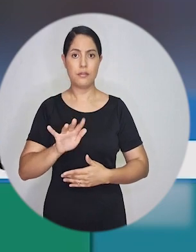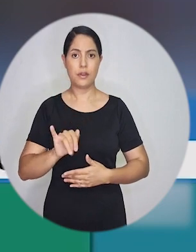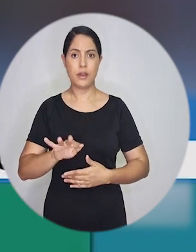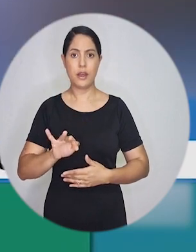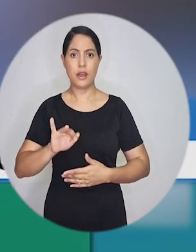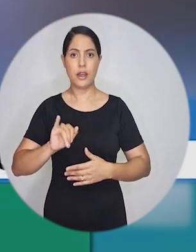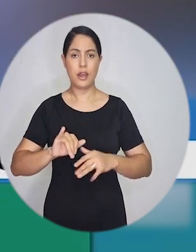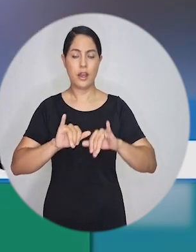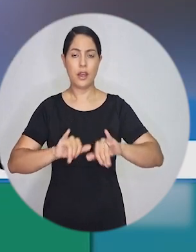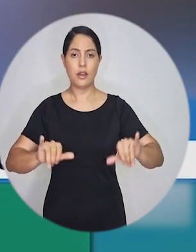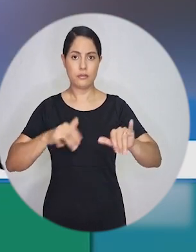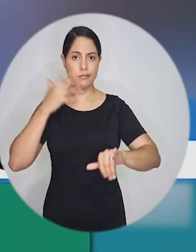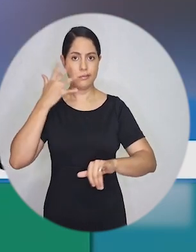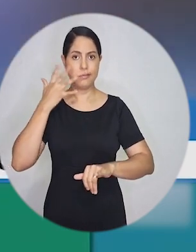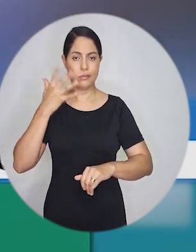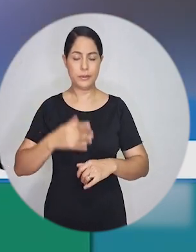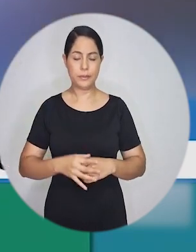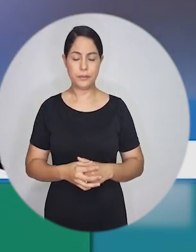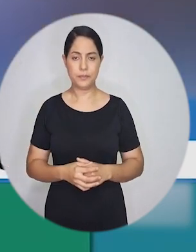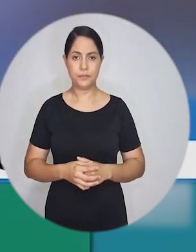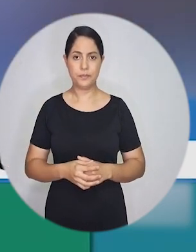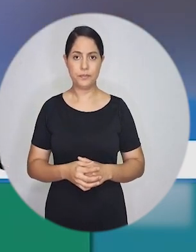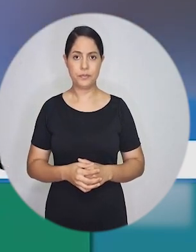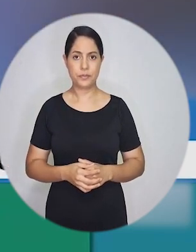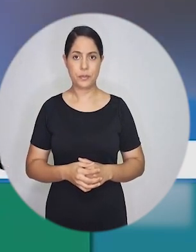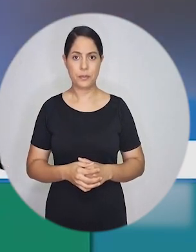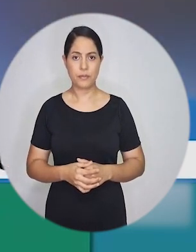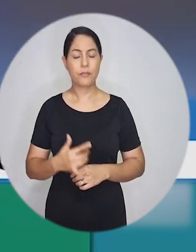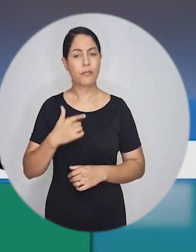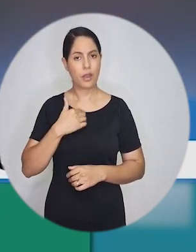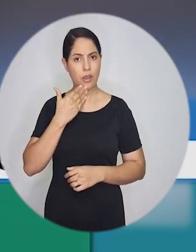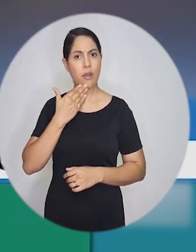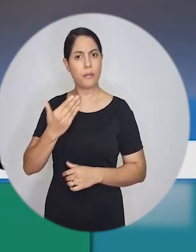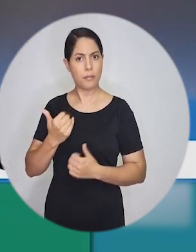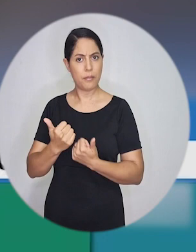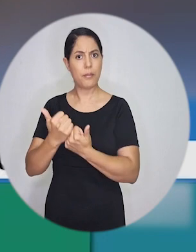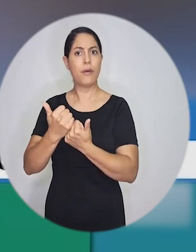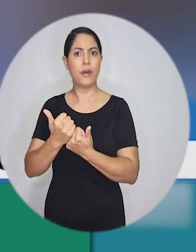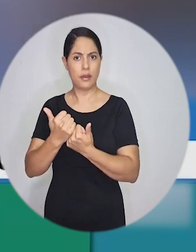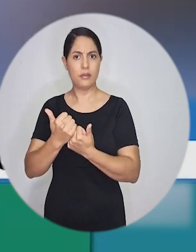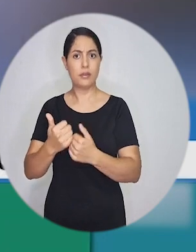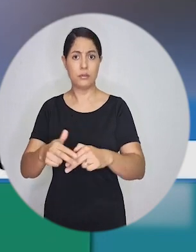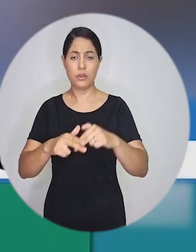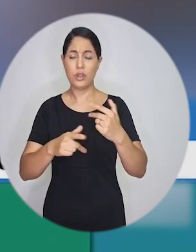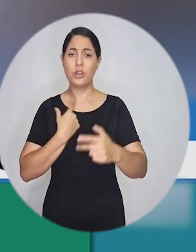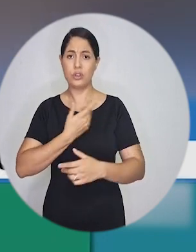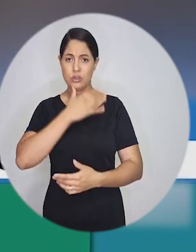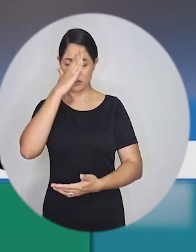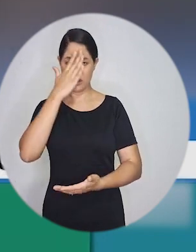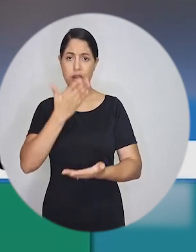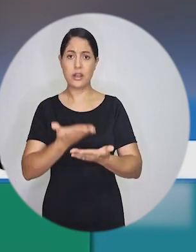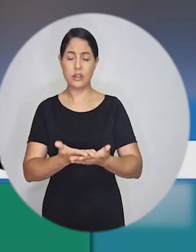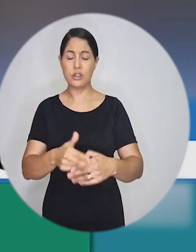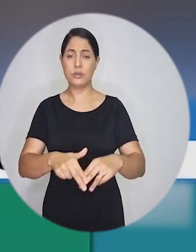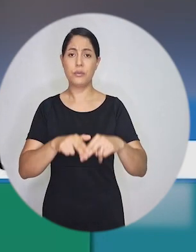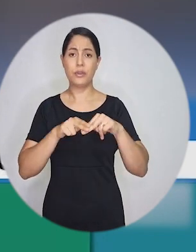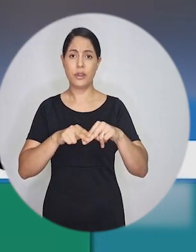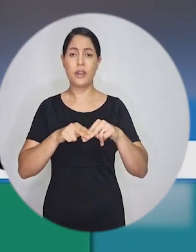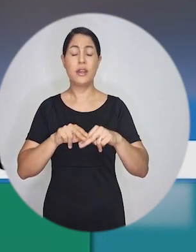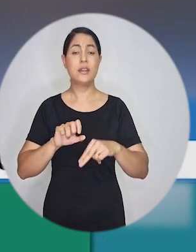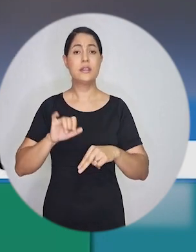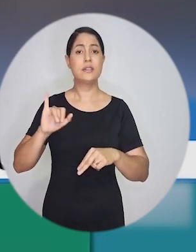de Andrada. Quero aqui apoiar o projeto de lei porque nós acreditamos que quanto menor